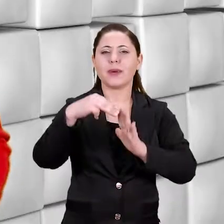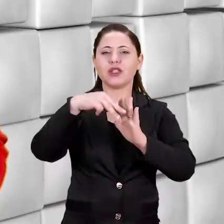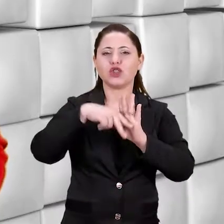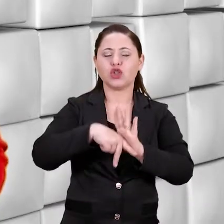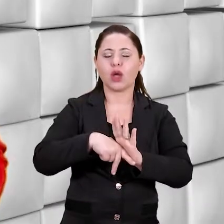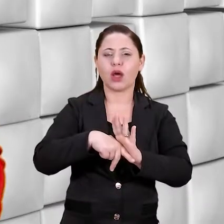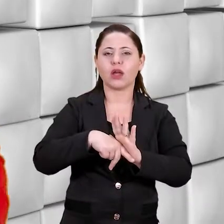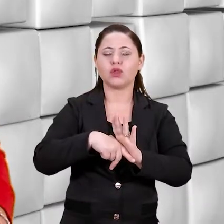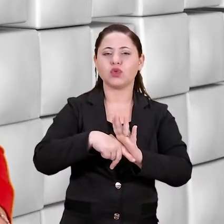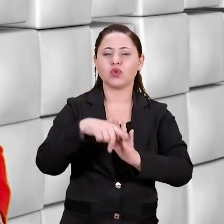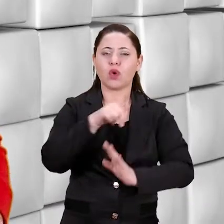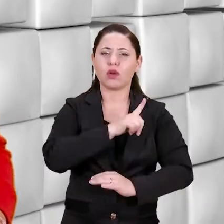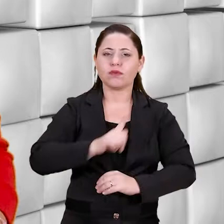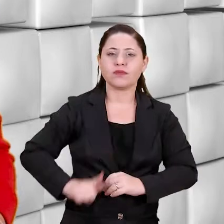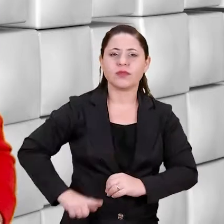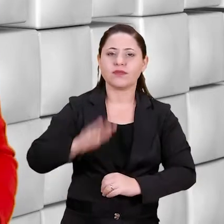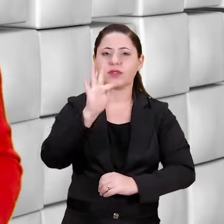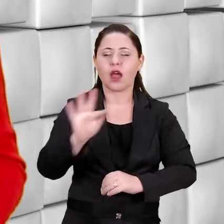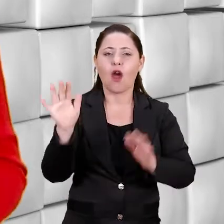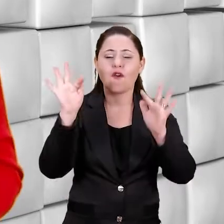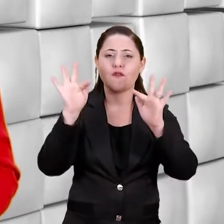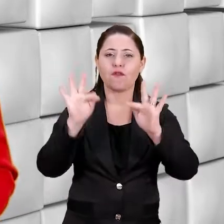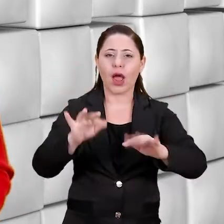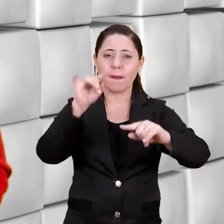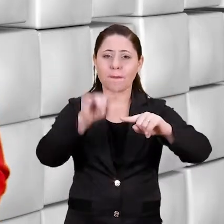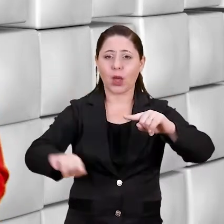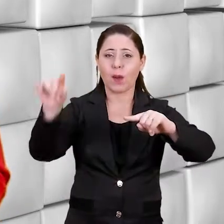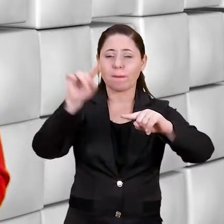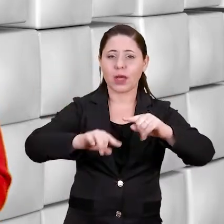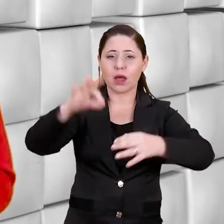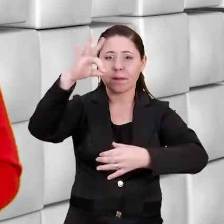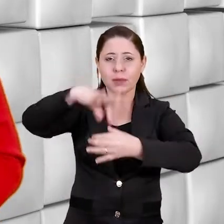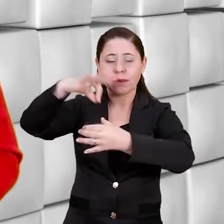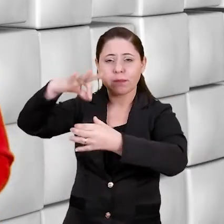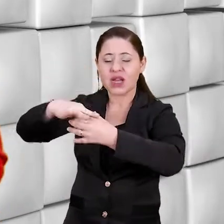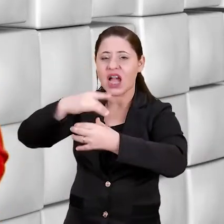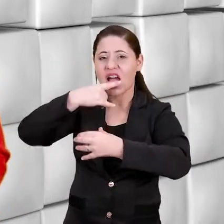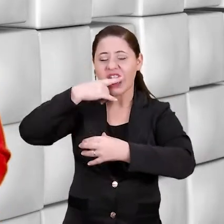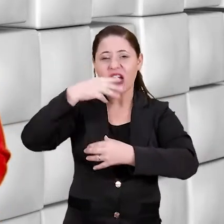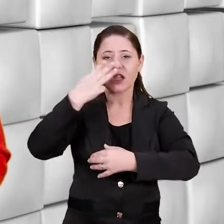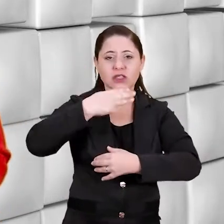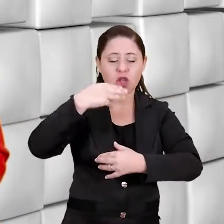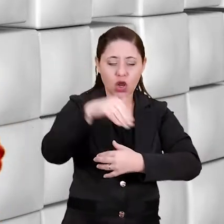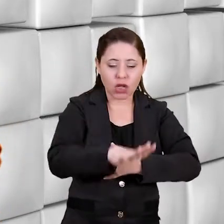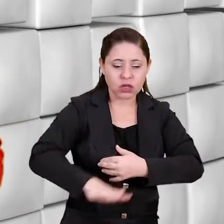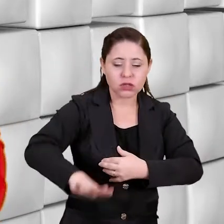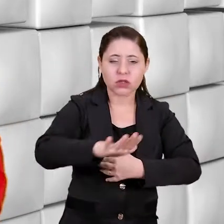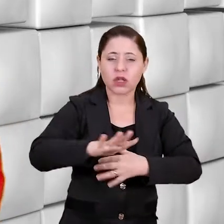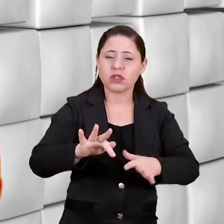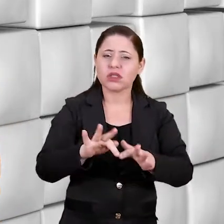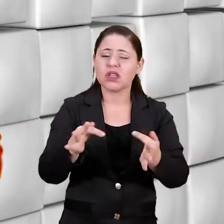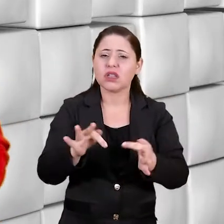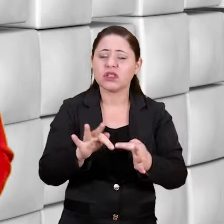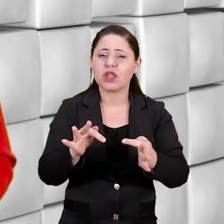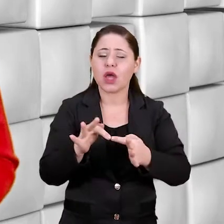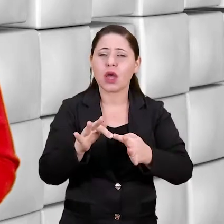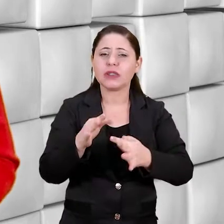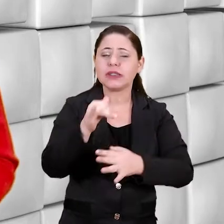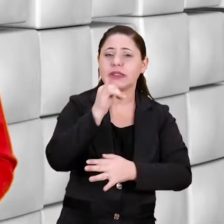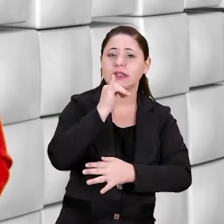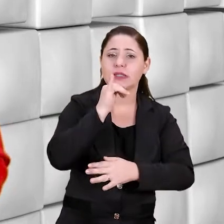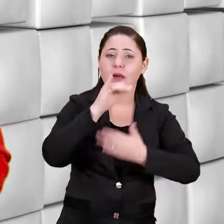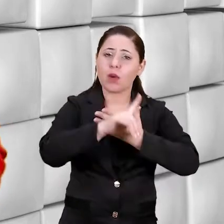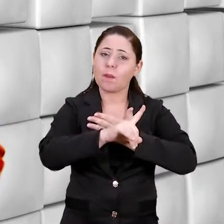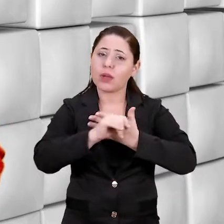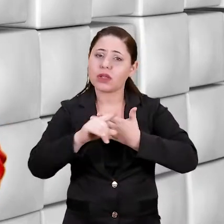Diante da medida do governo federal que coloca fim à proibição do plantio de cana em áreas sensíveis